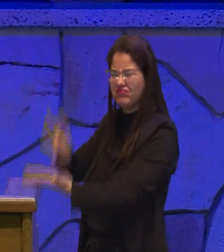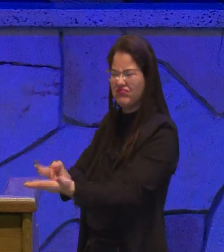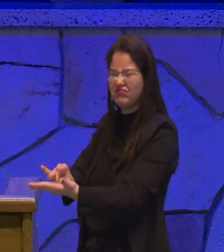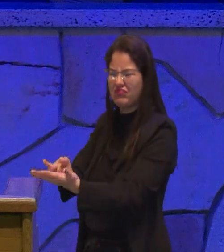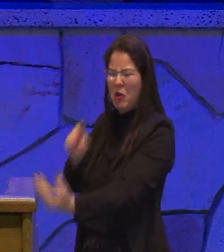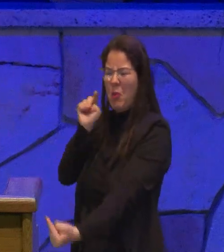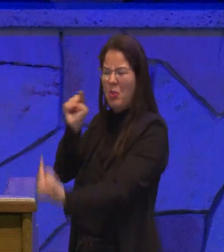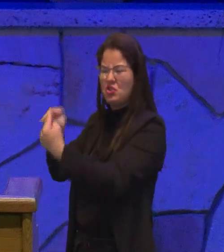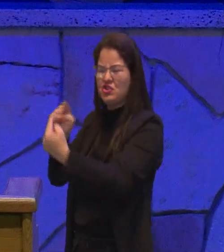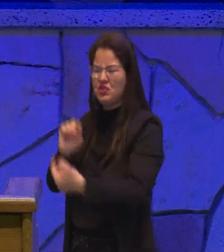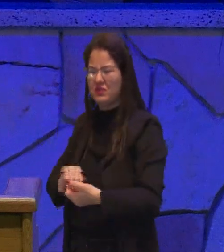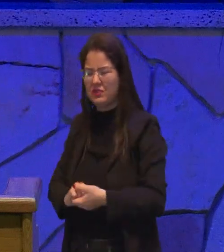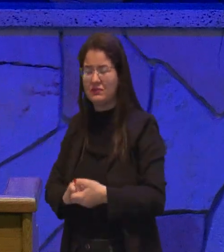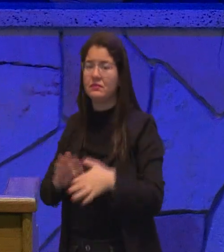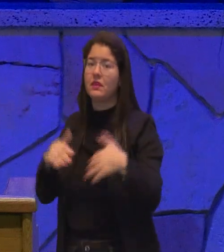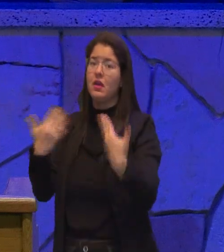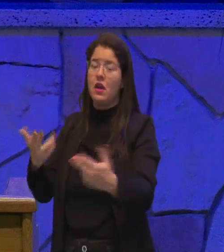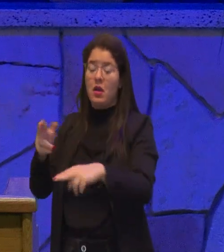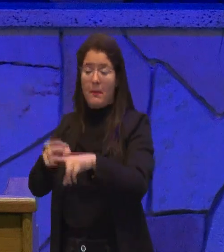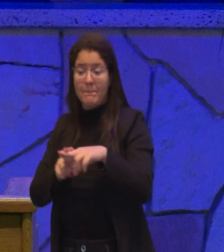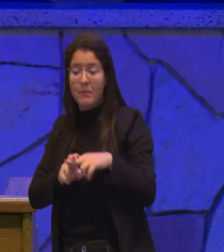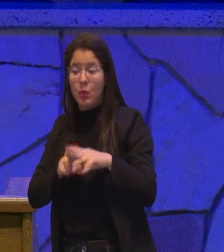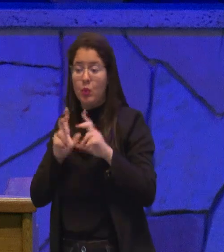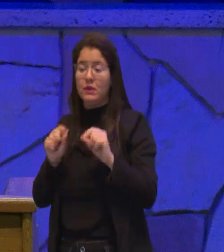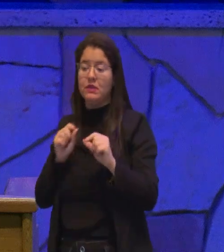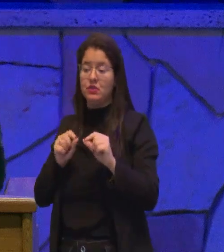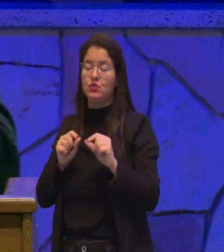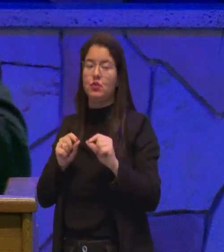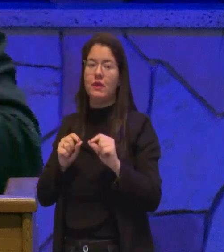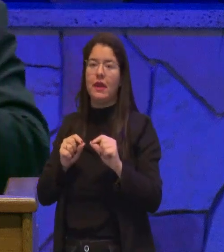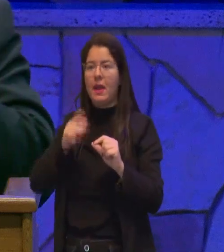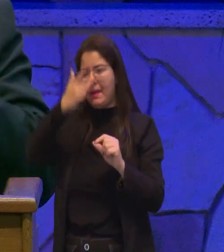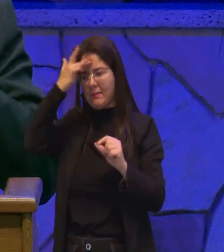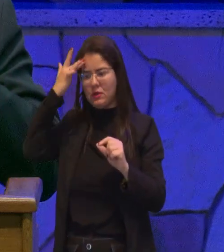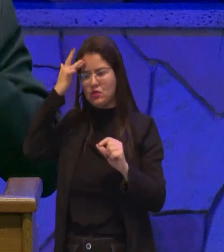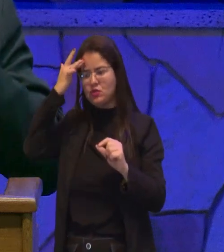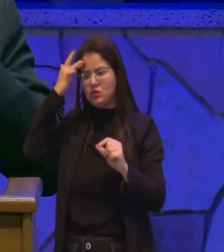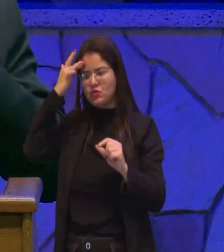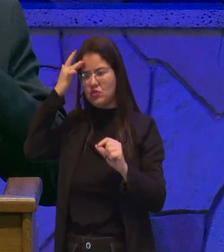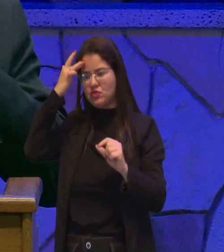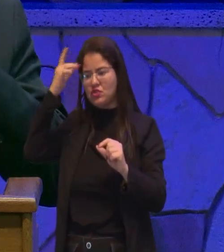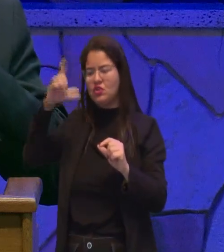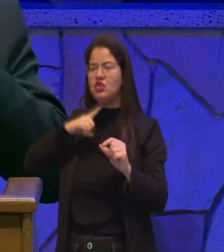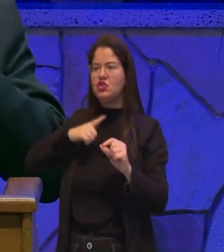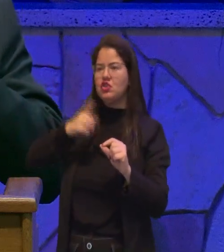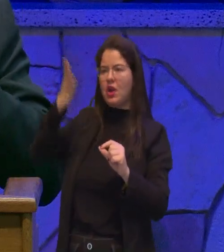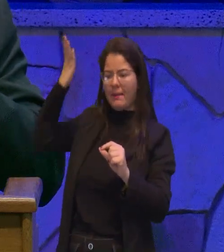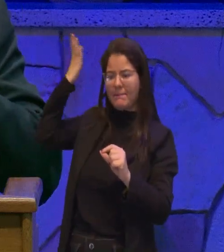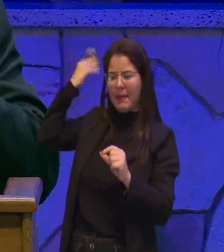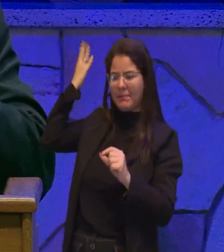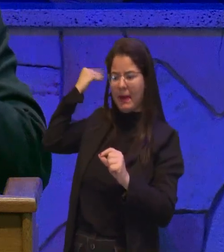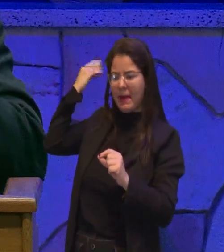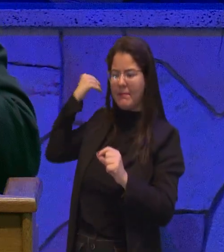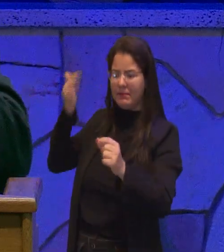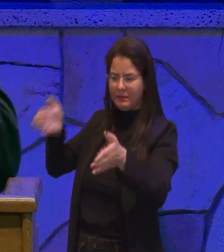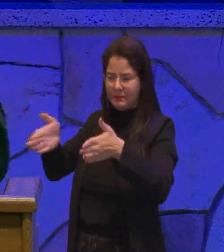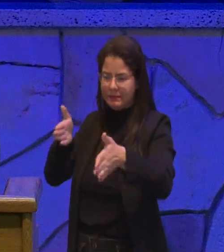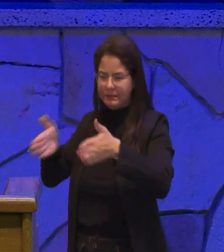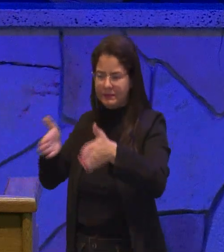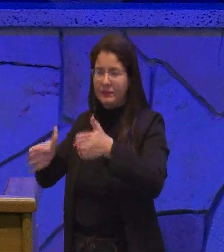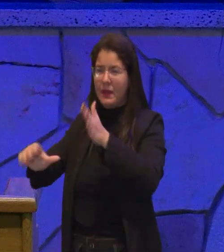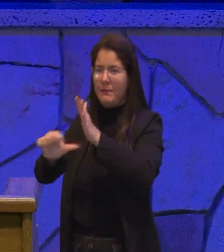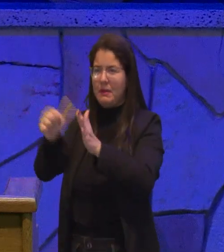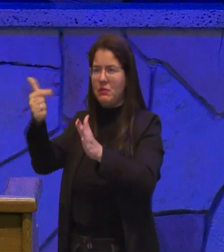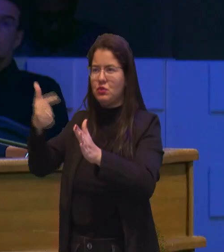isso que os pais da igreja, os considerados pais da igreja, o período da patrística, segundo, terceiro, quarto